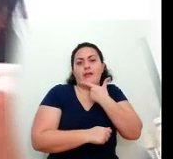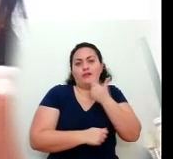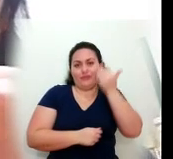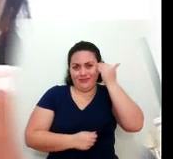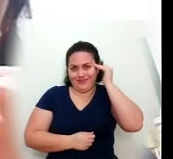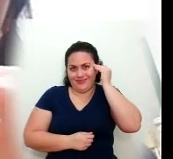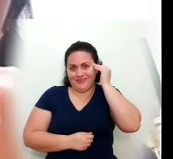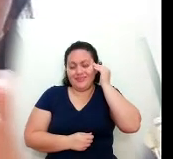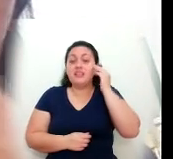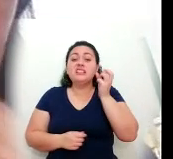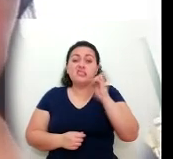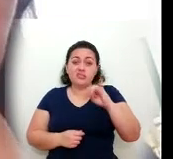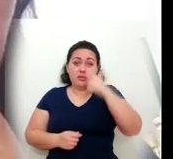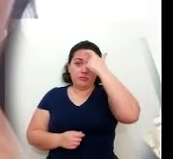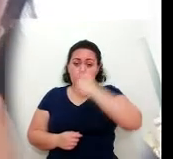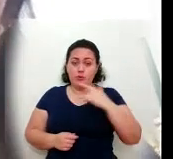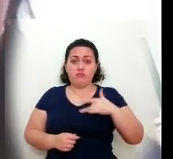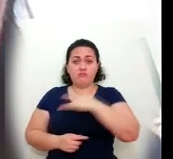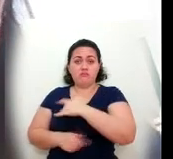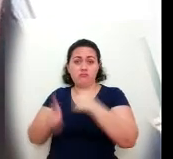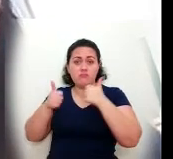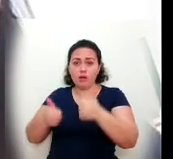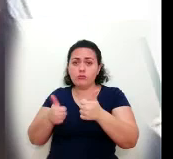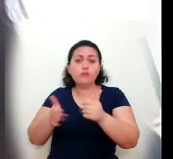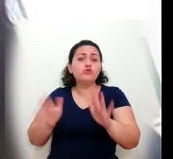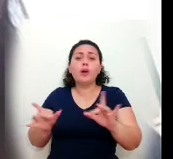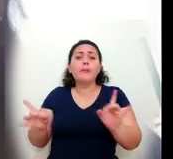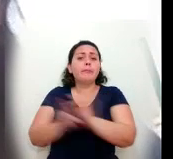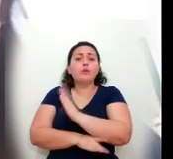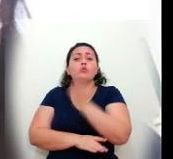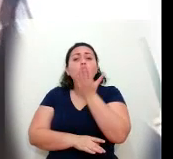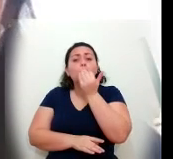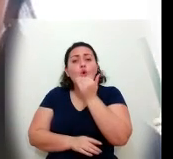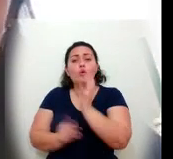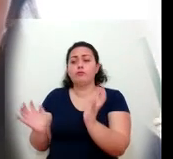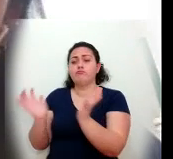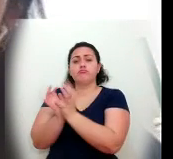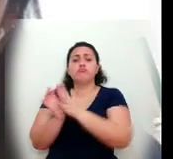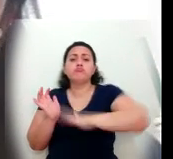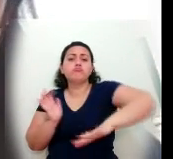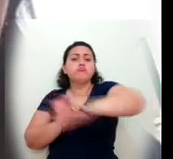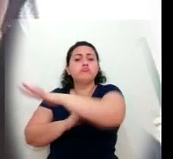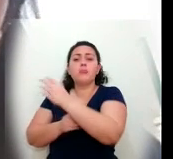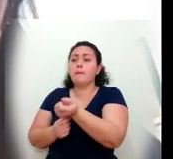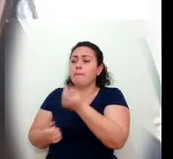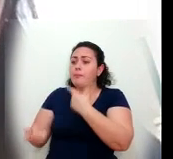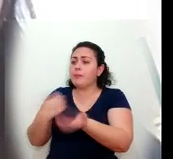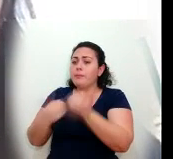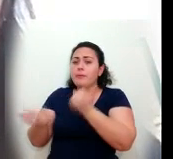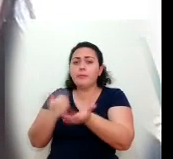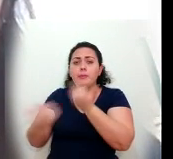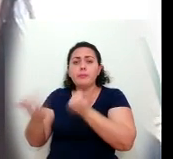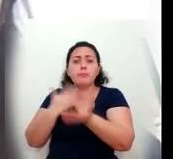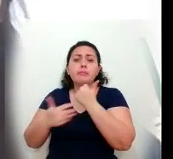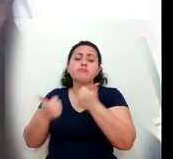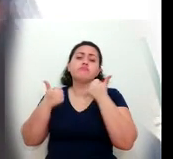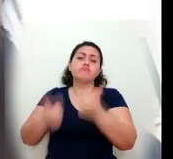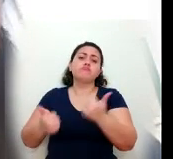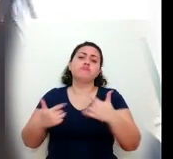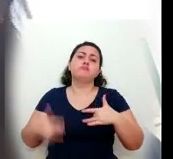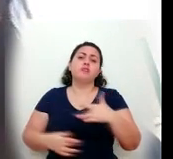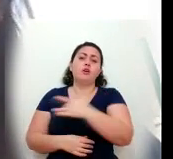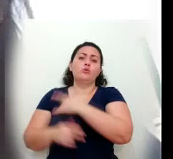regra, né, pessoas saudáveis, a priori, vão obter tudo o que precisam a partir de uma alimentação